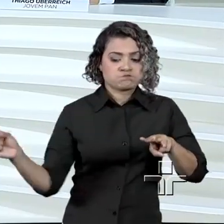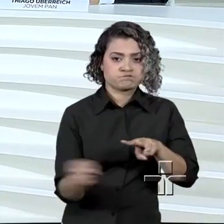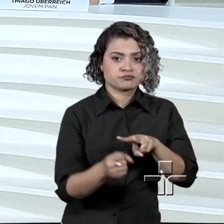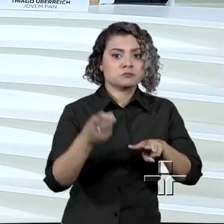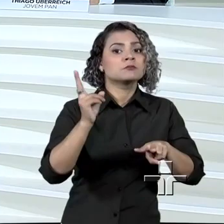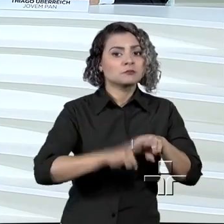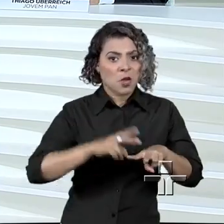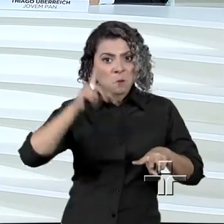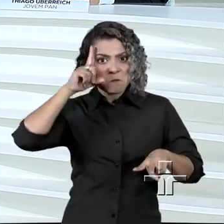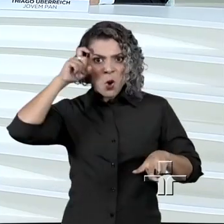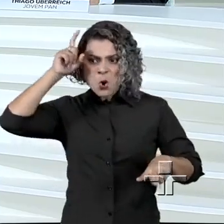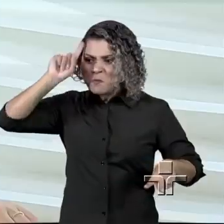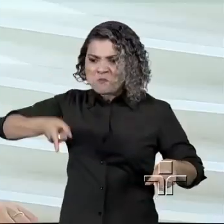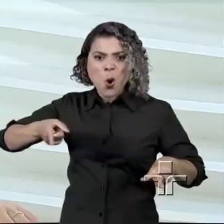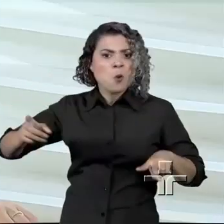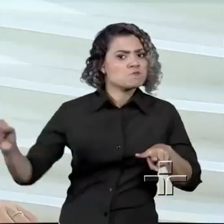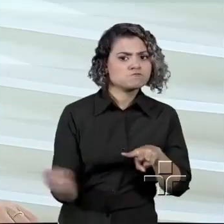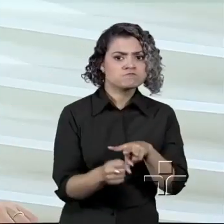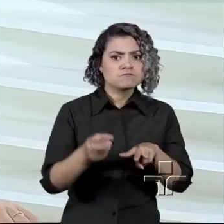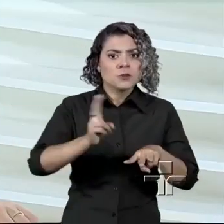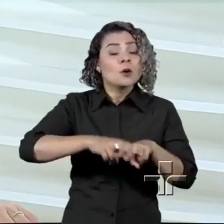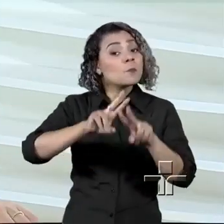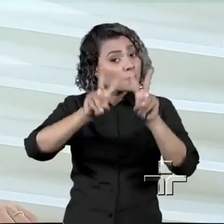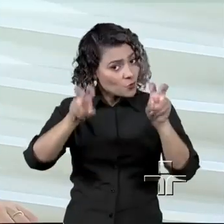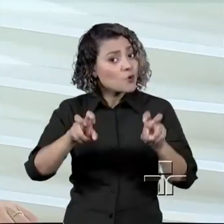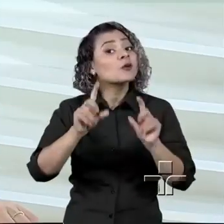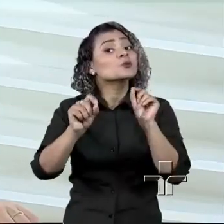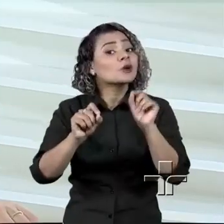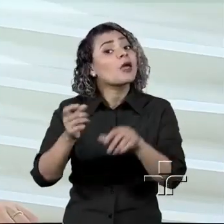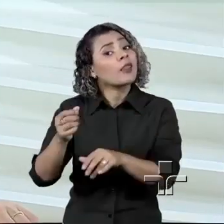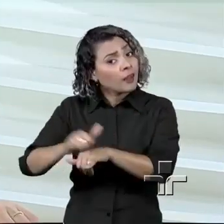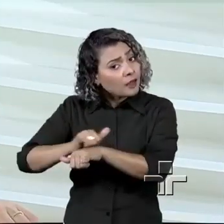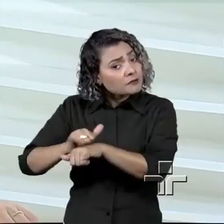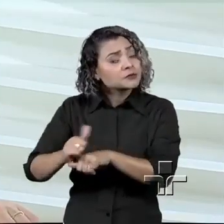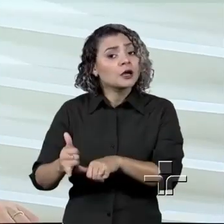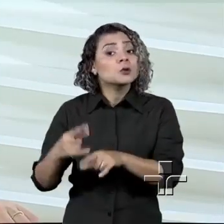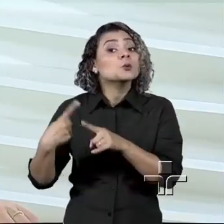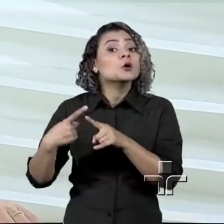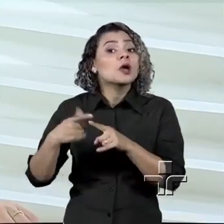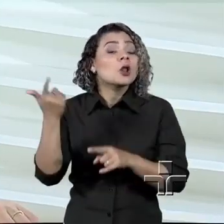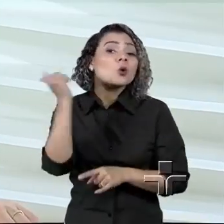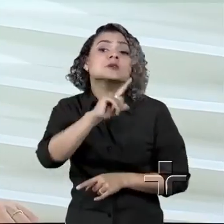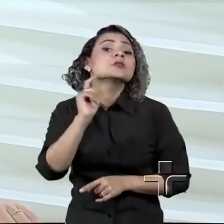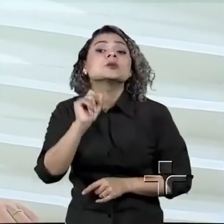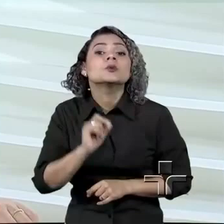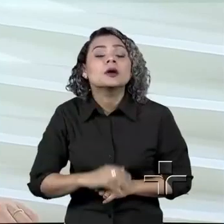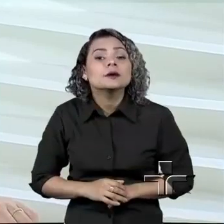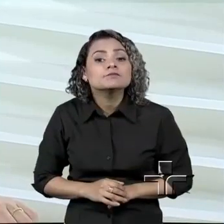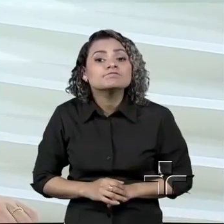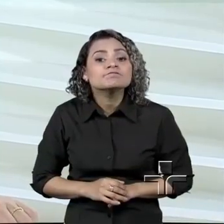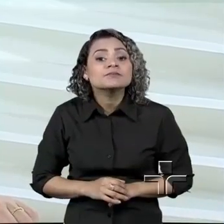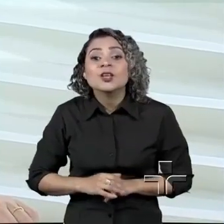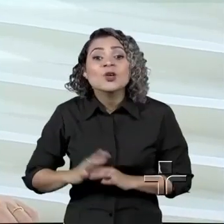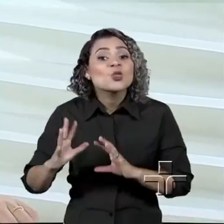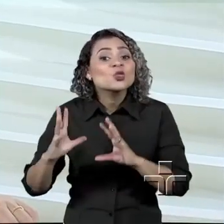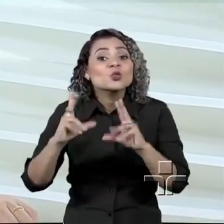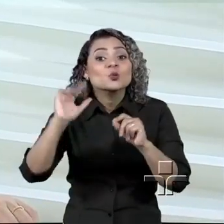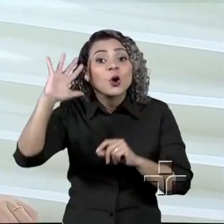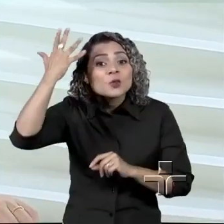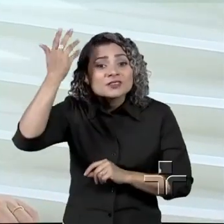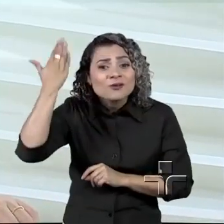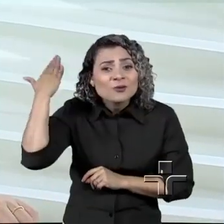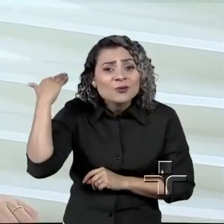pelo Sérgio Moro por conta da Lava Jato, porque ele conseguiu unir todo o caso de Santo